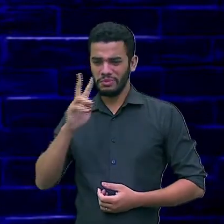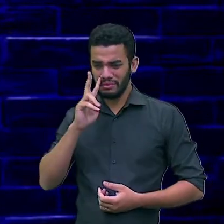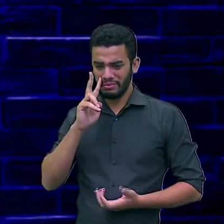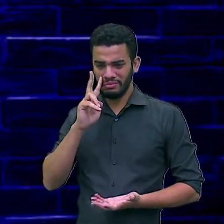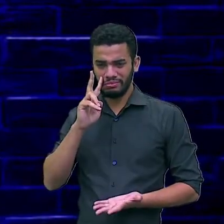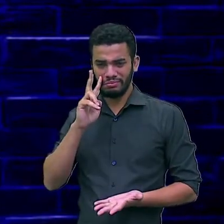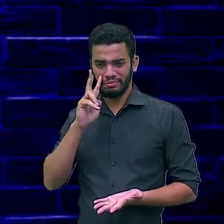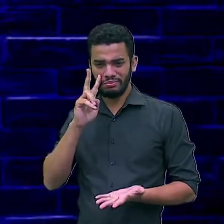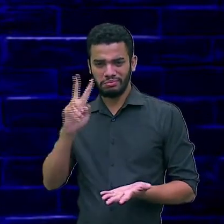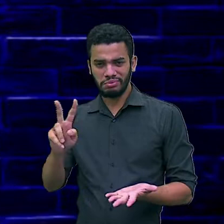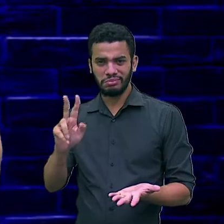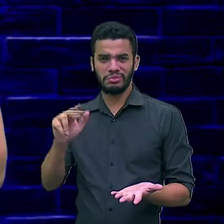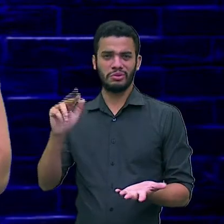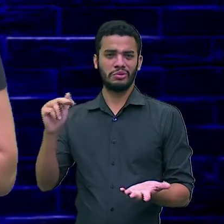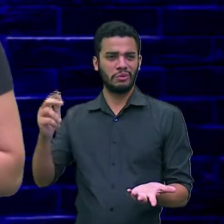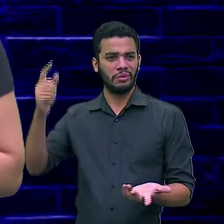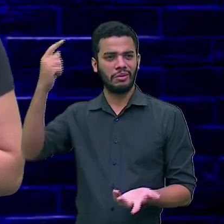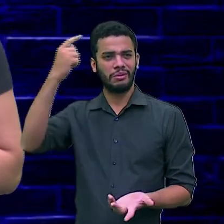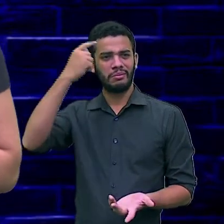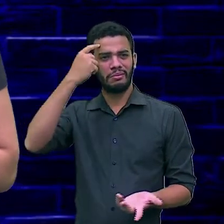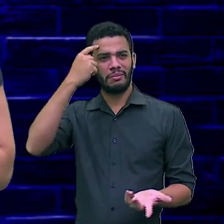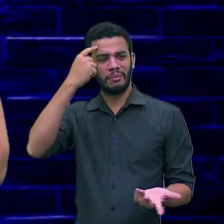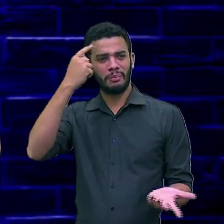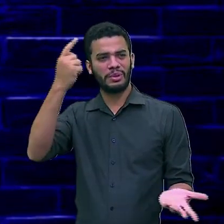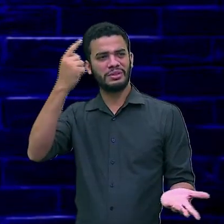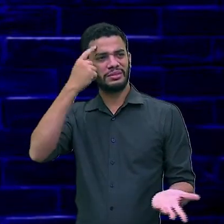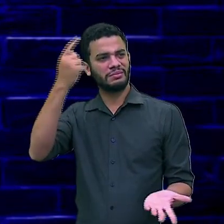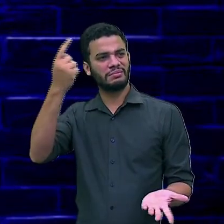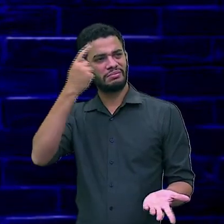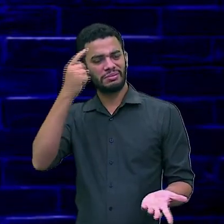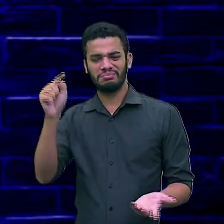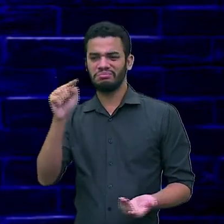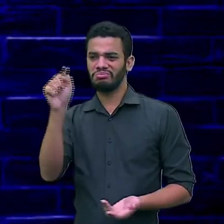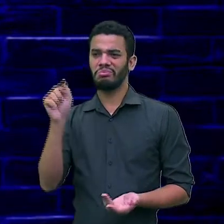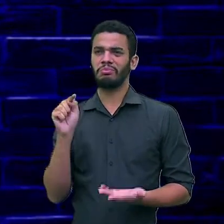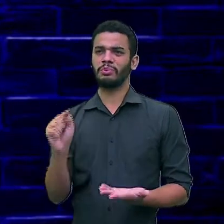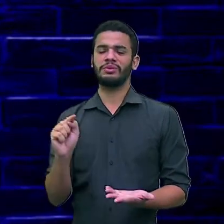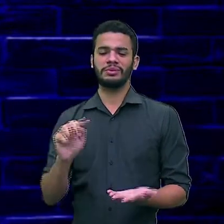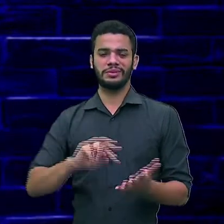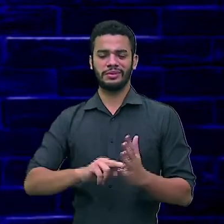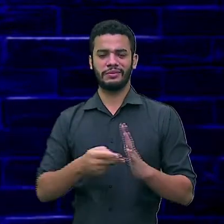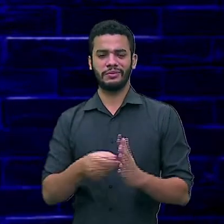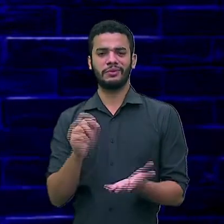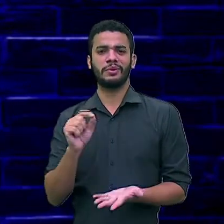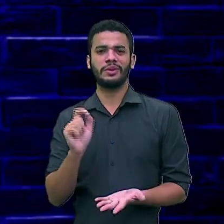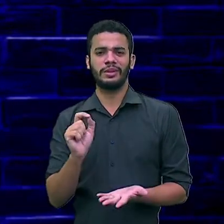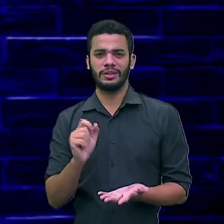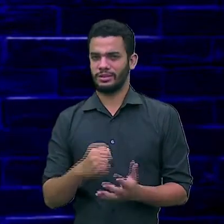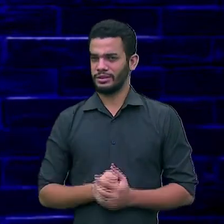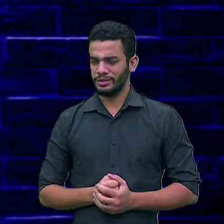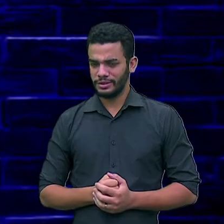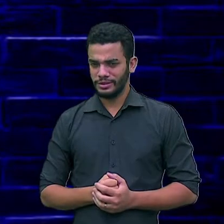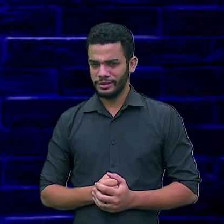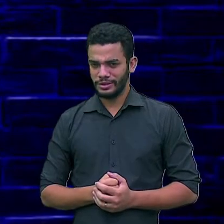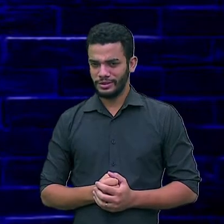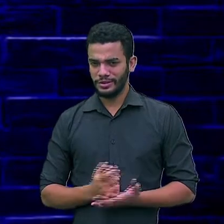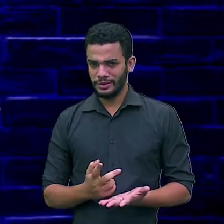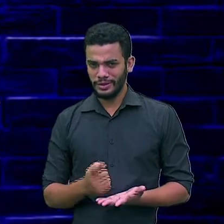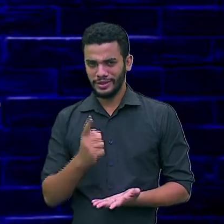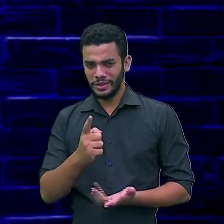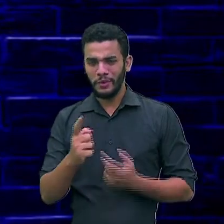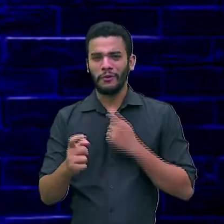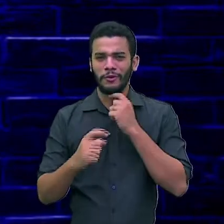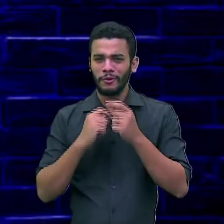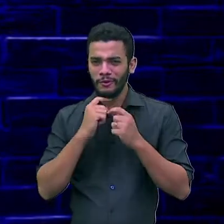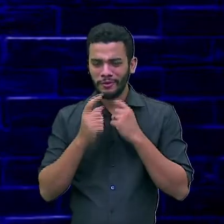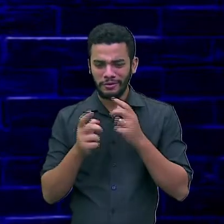a imagem do emoji aqui? Tem alguém igual essa imagem? Ah, não acredito! Vocês têm dúvidas